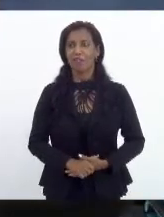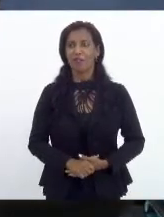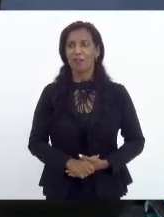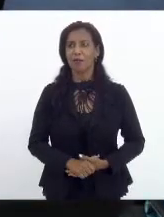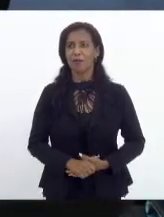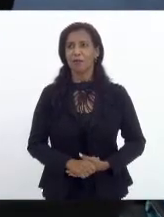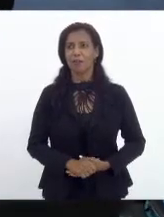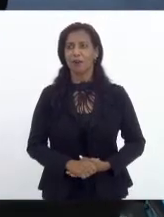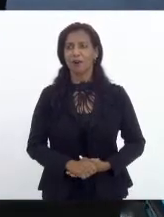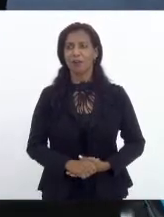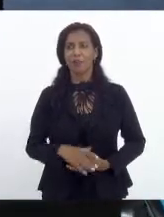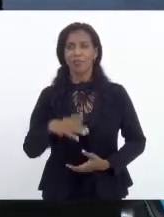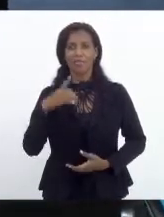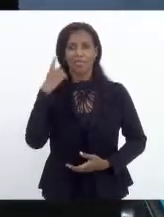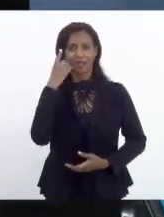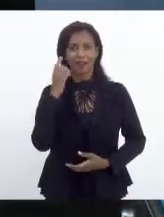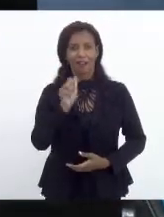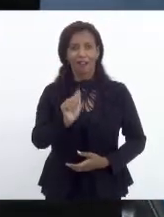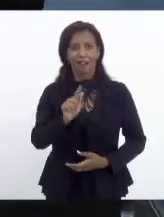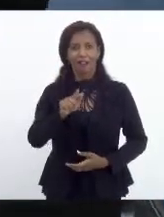Presidente. Deputado Alexandre Knoploch.